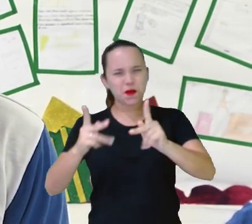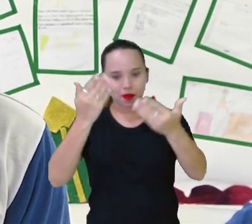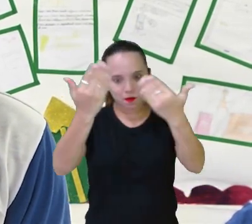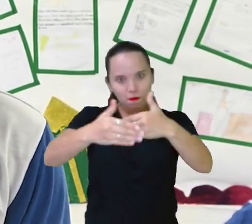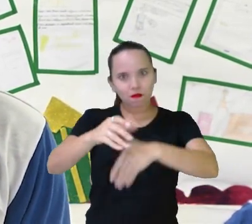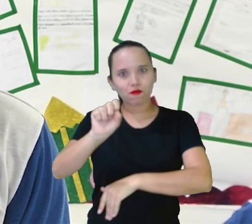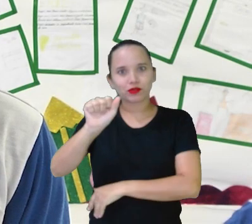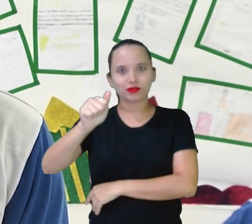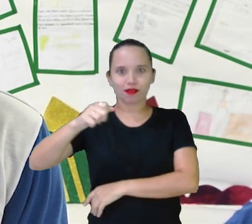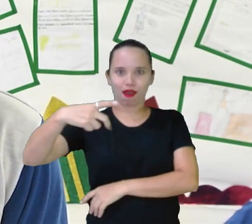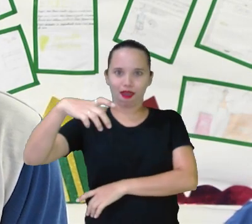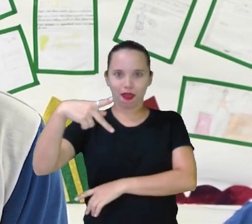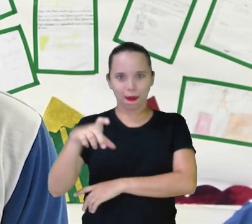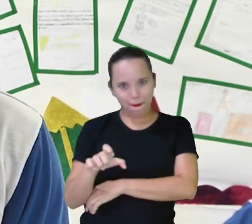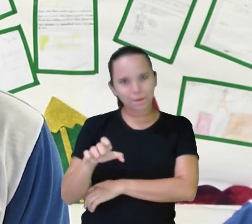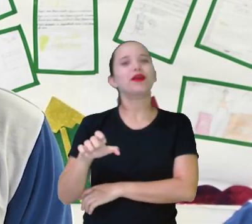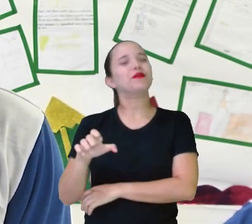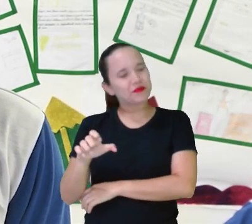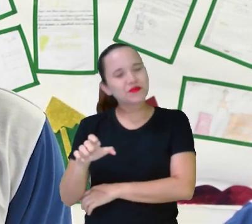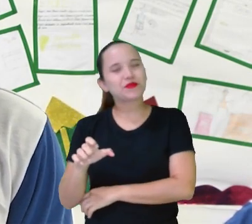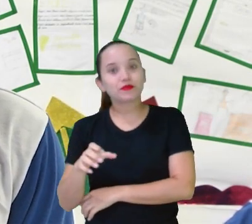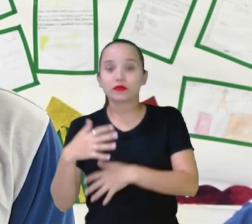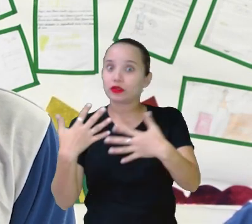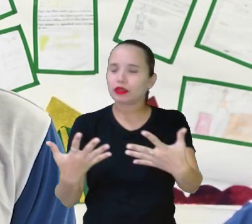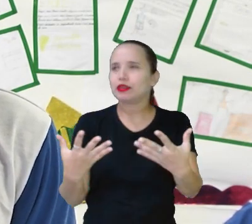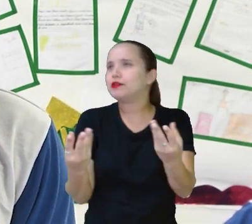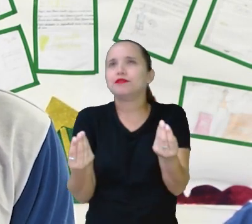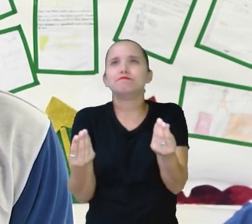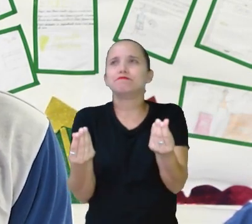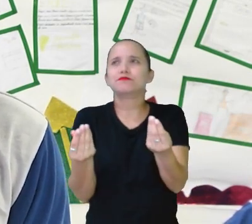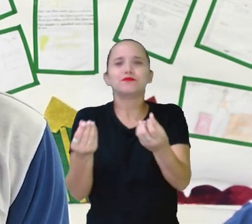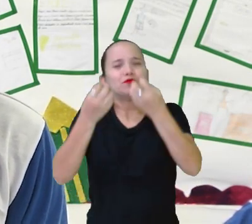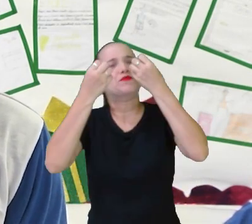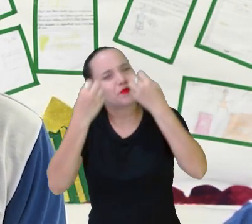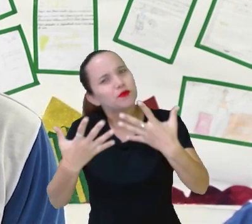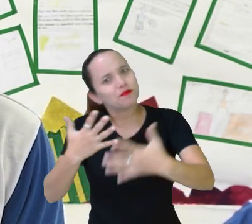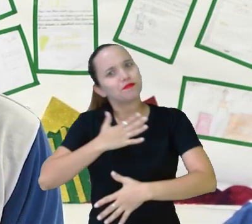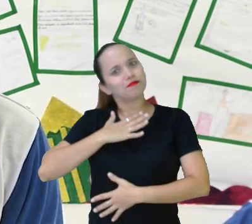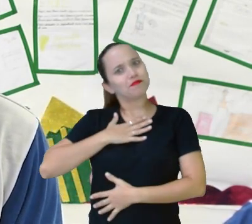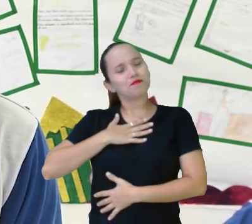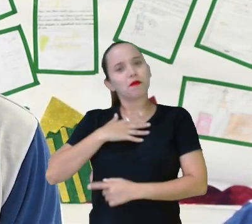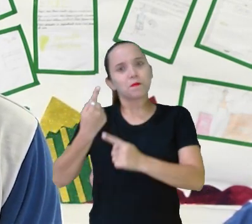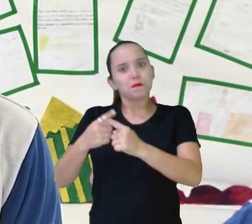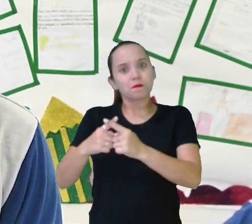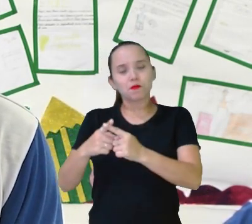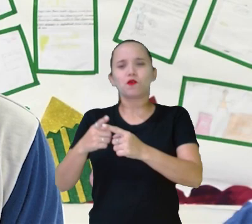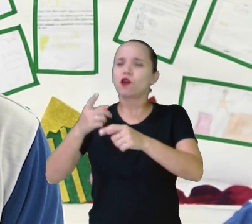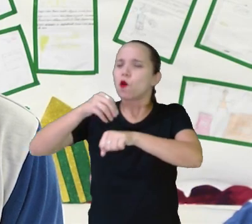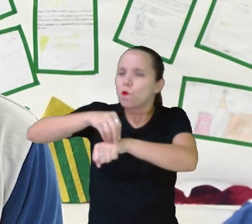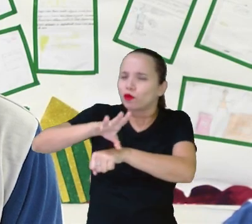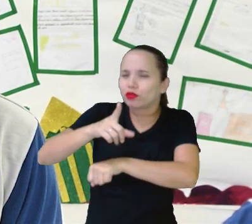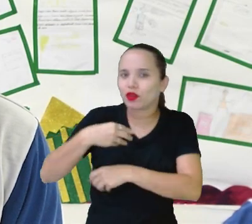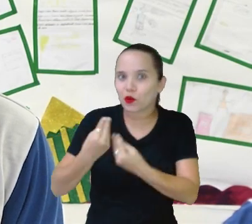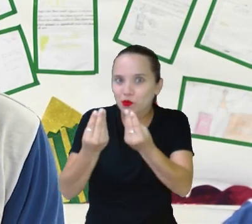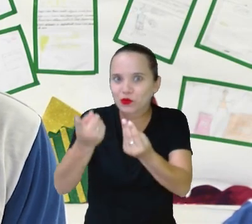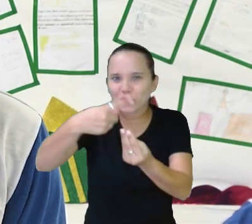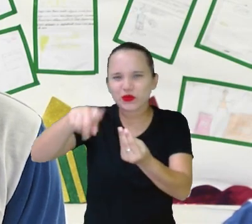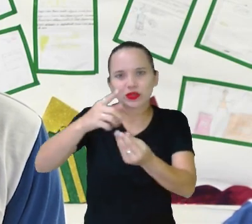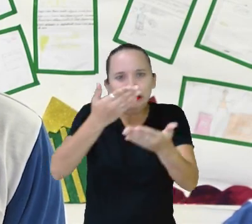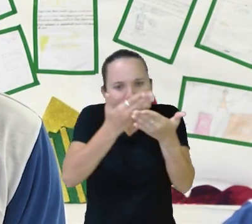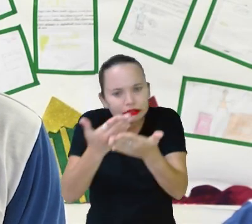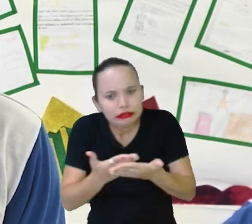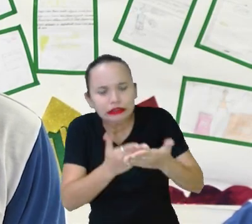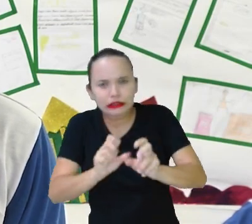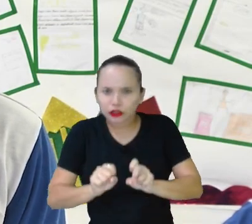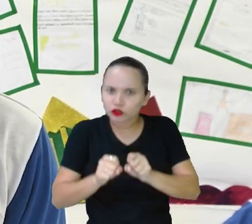SAEP e, tipo, isso foi muito bom para mim. Uma dica que eu dou para vocês é para estudar bastante